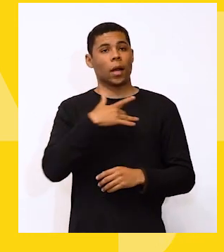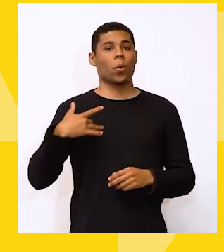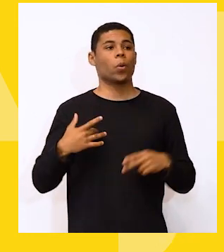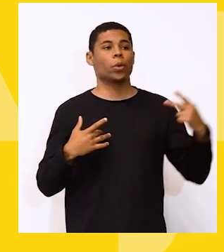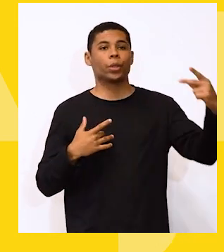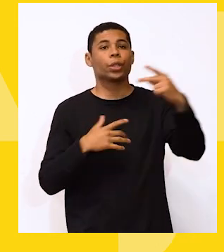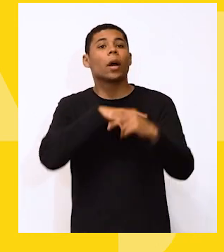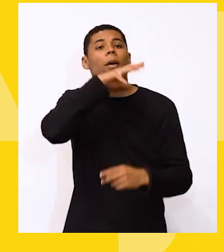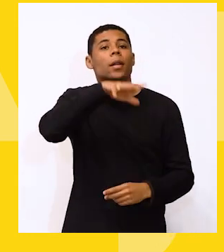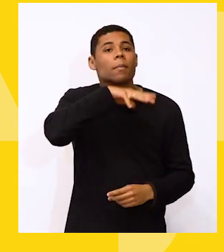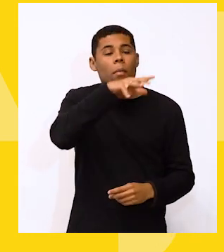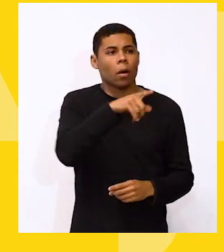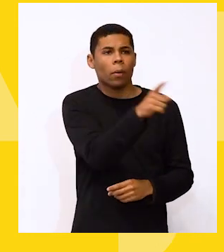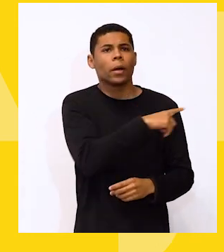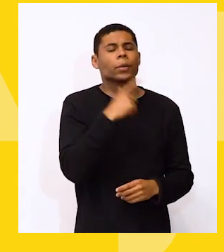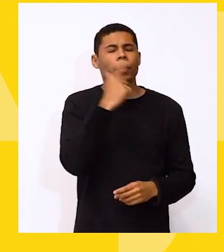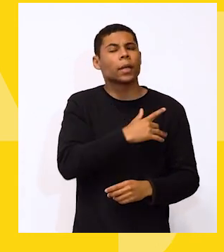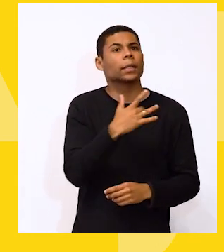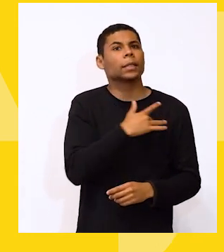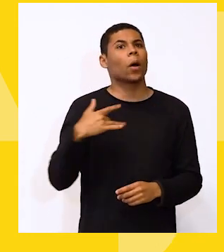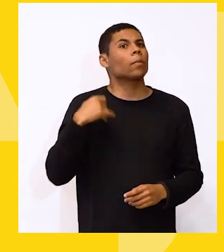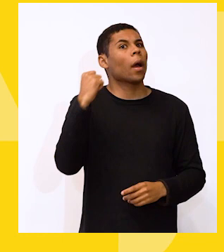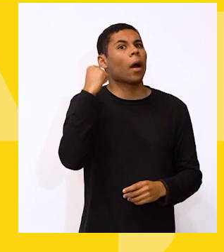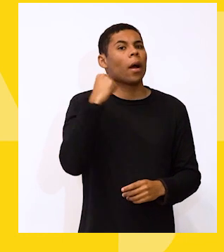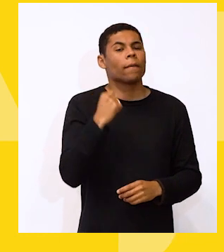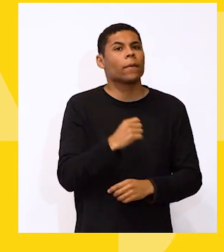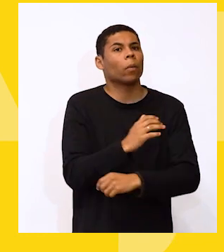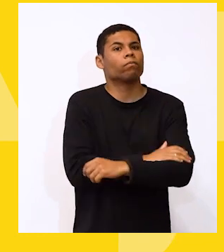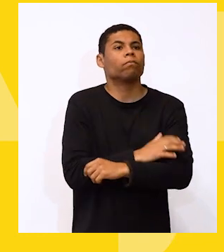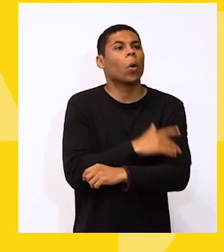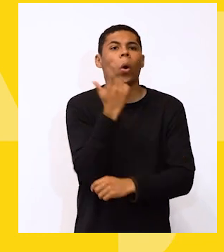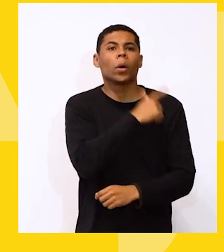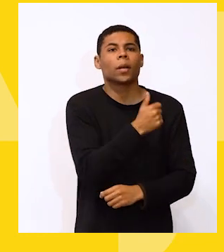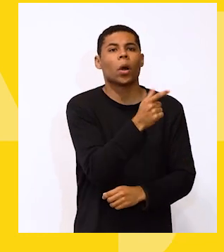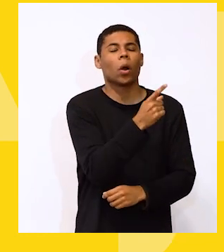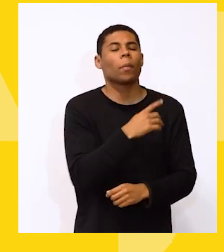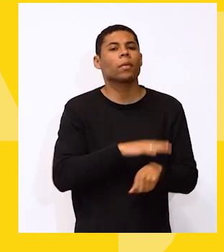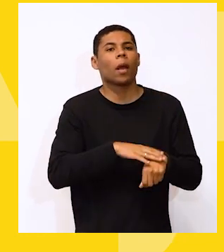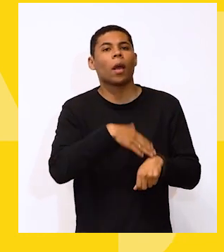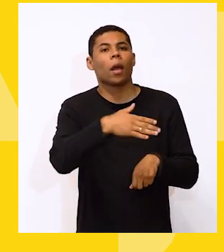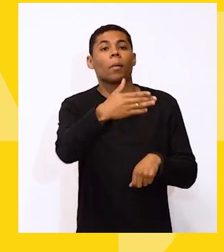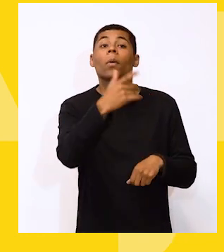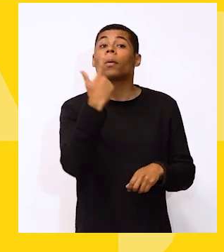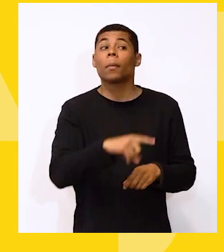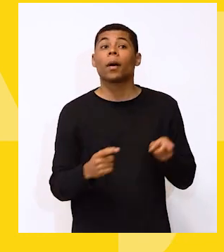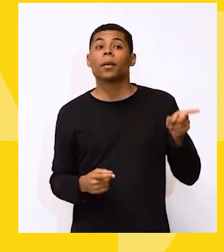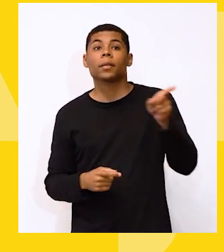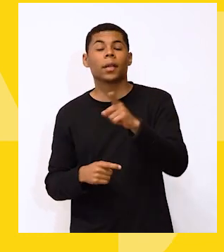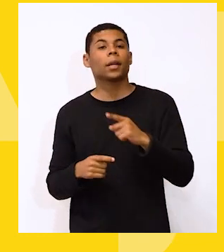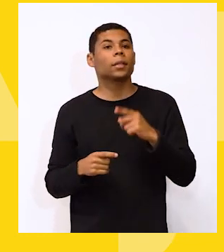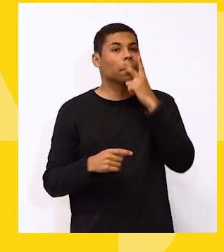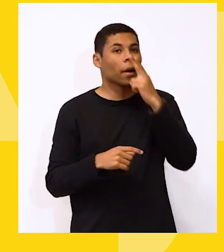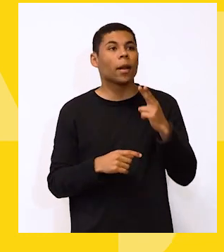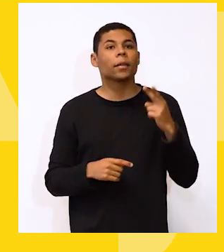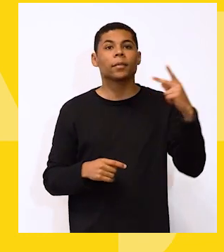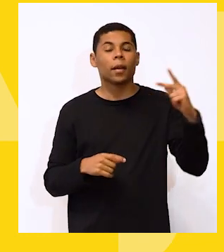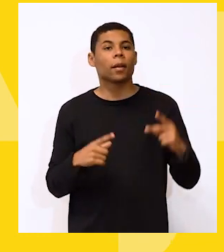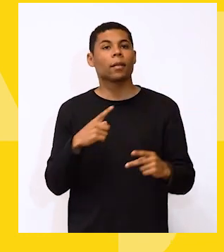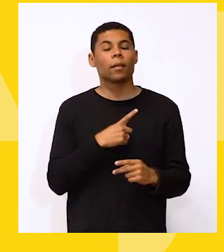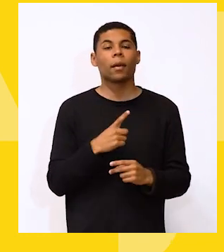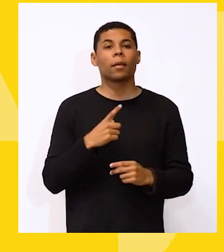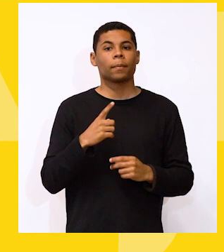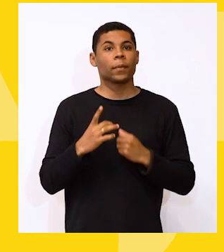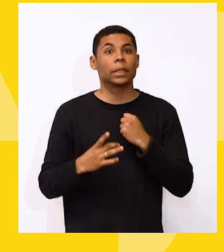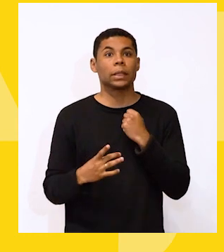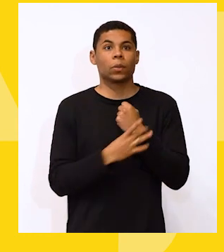os animais se manterem saudáveis por mais tempo de forma que os sistemas produtivos tenho alto grau